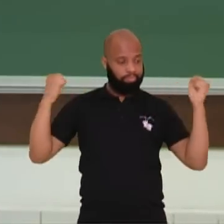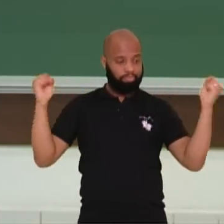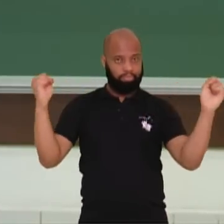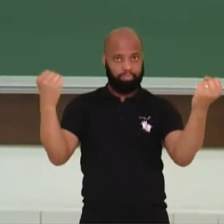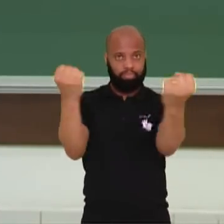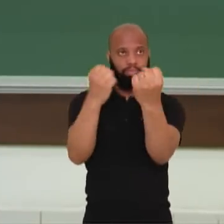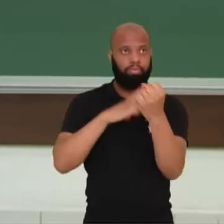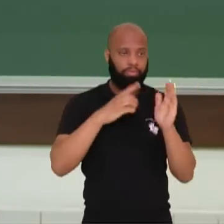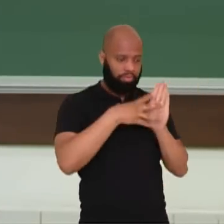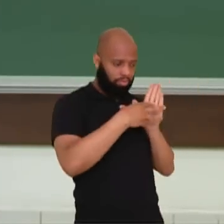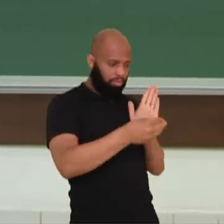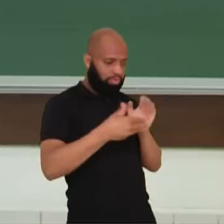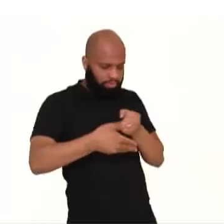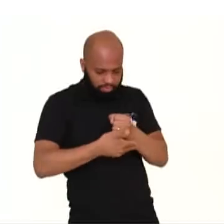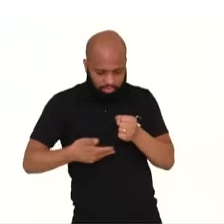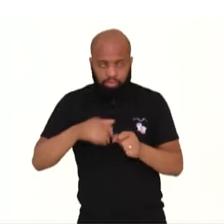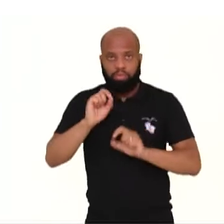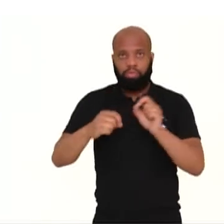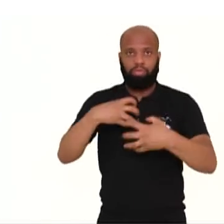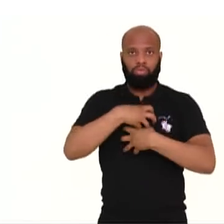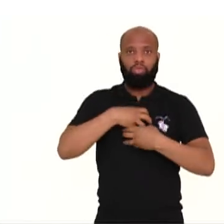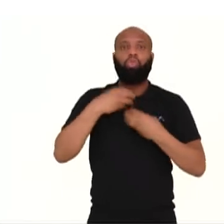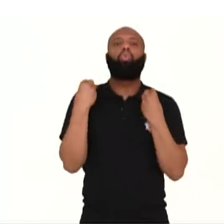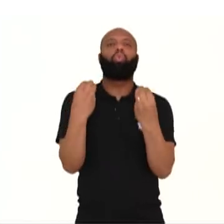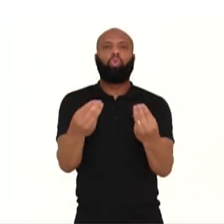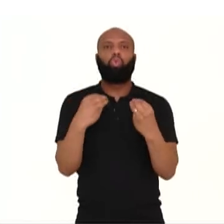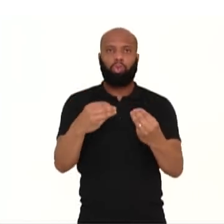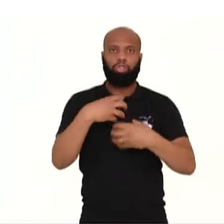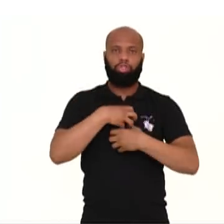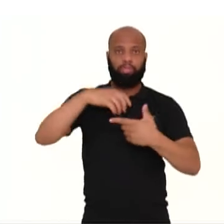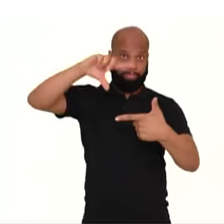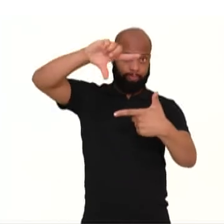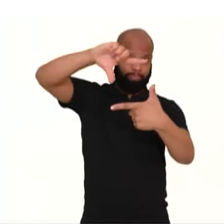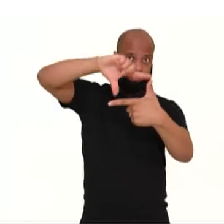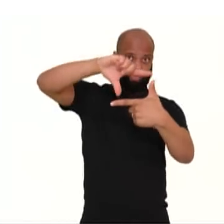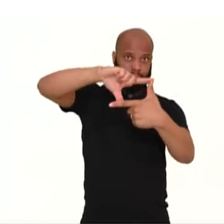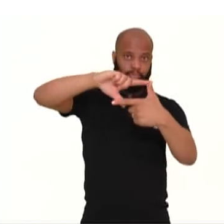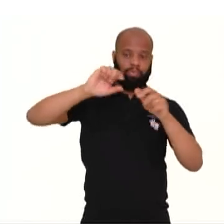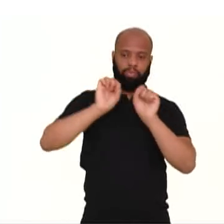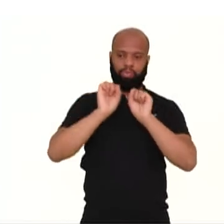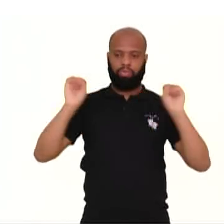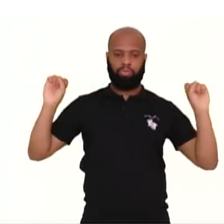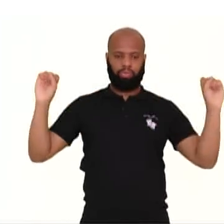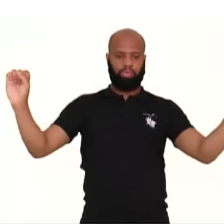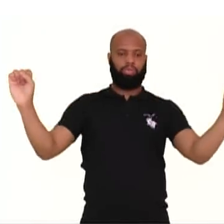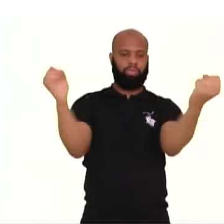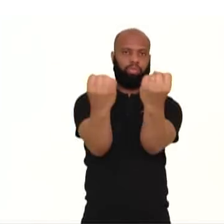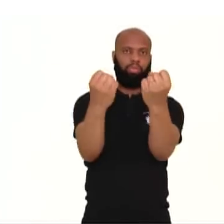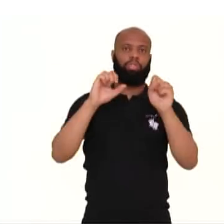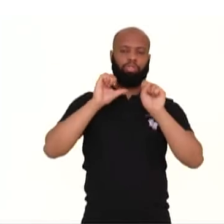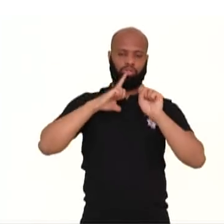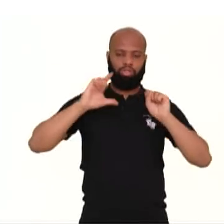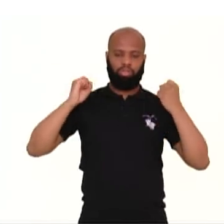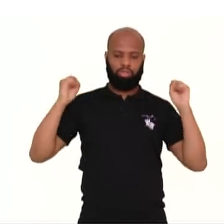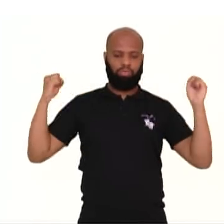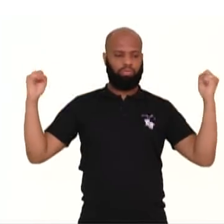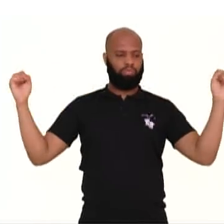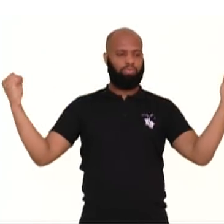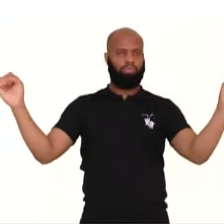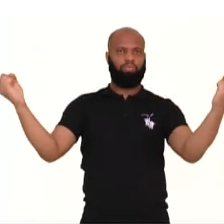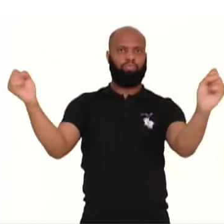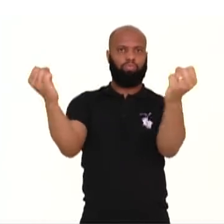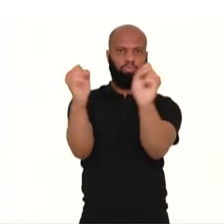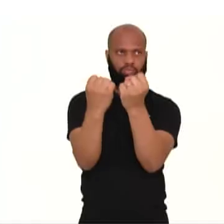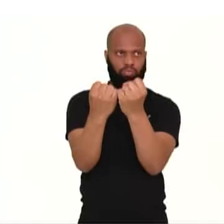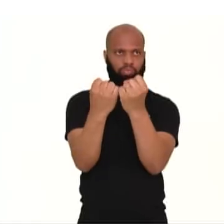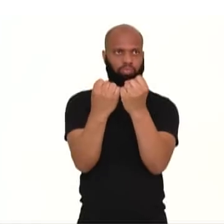básico que era o formato retangular. Em torno do templo havia uma série de colunas, uma colunata